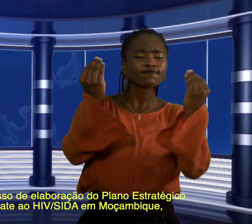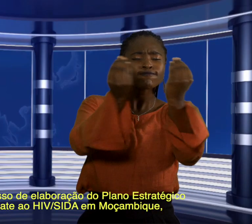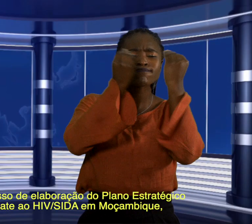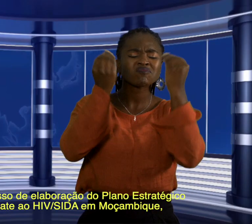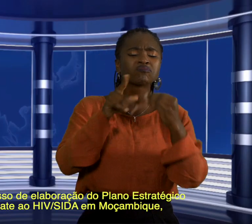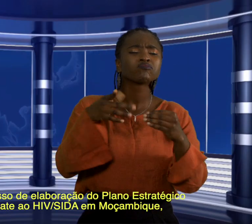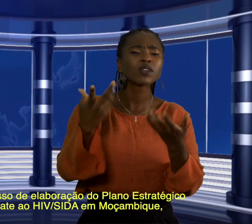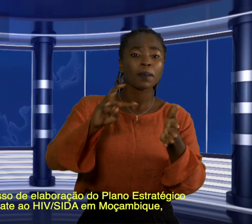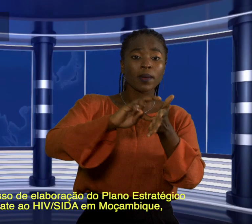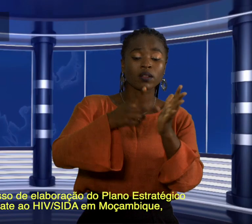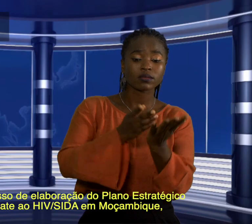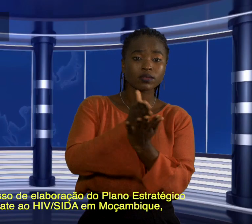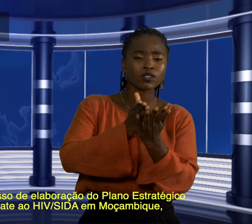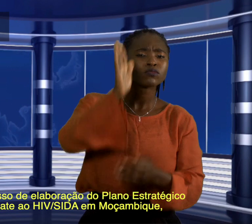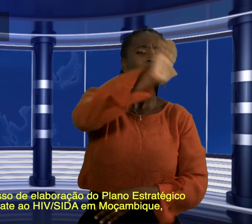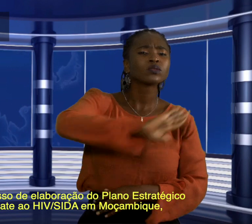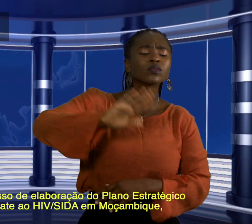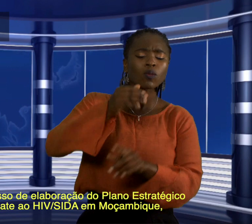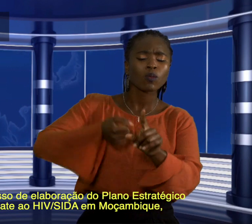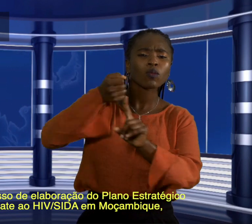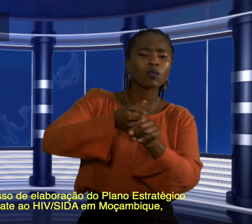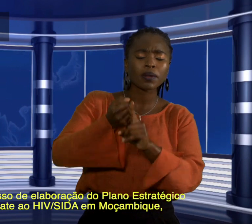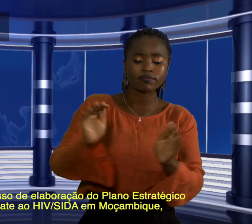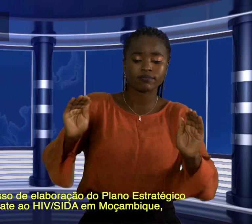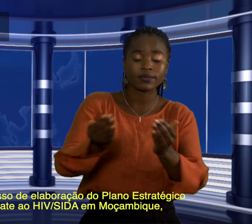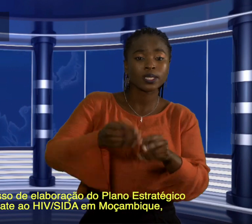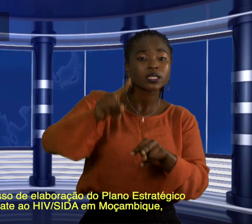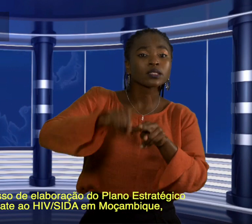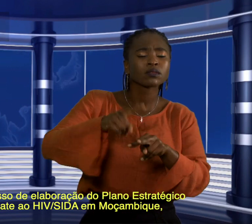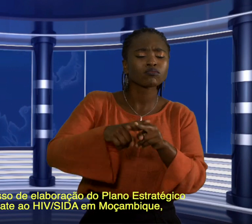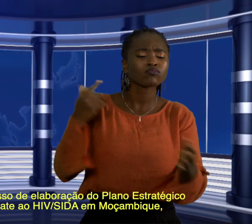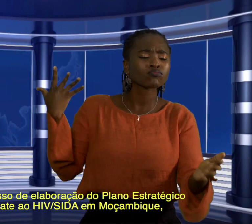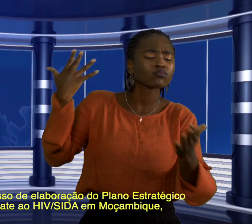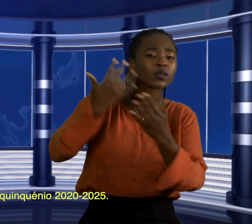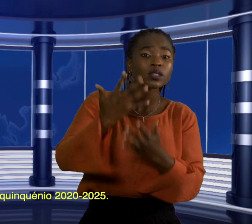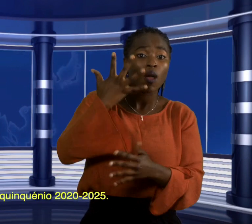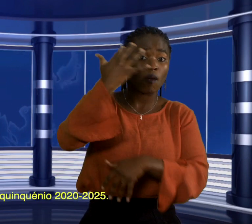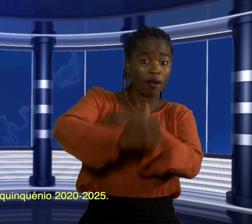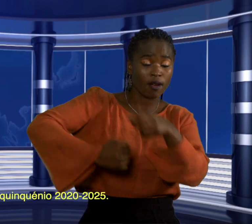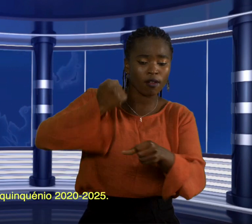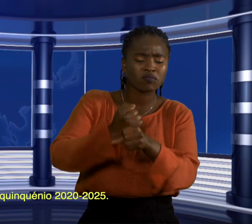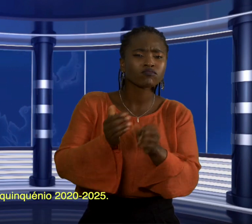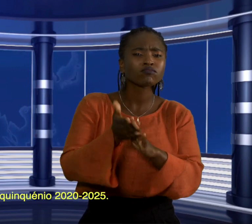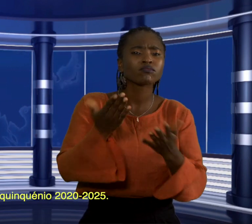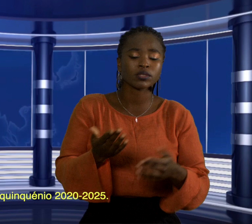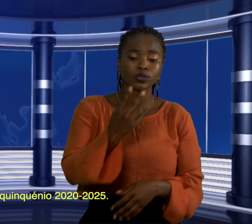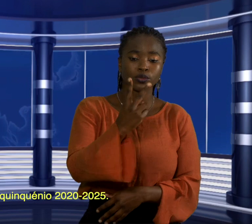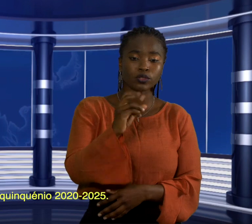Está em curso o processo de elaboração do Plano Estratégico Nacional de Combate ao HIV-Sida em Moçambique para o